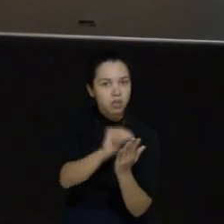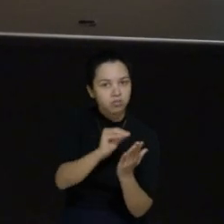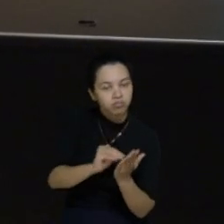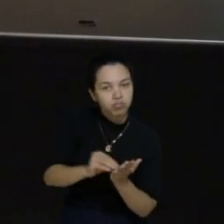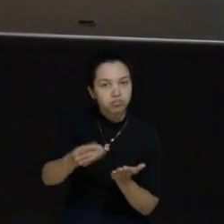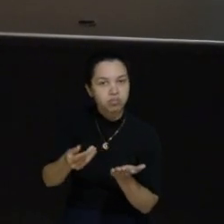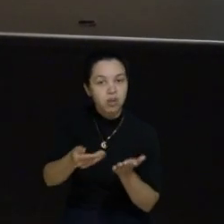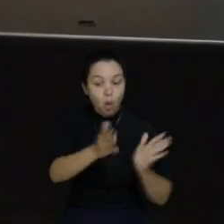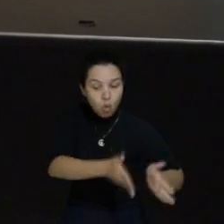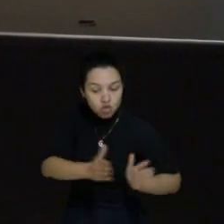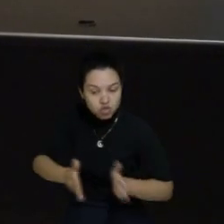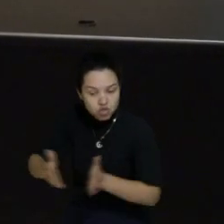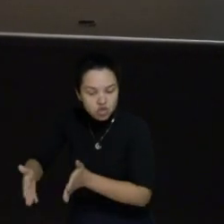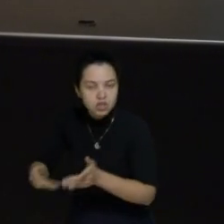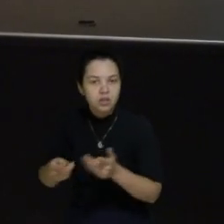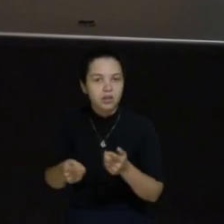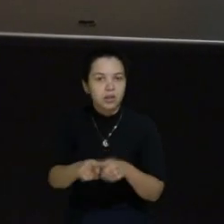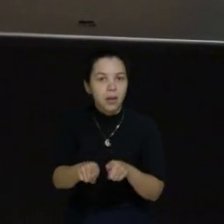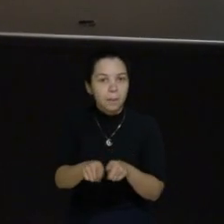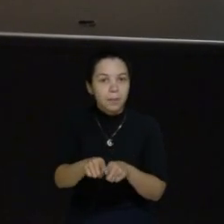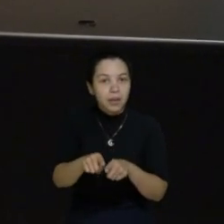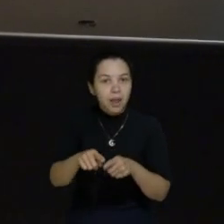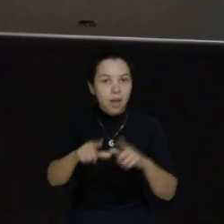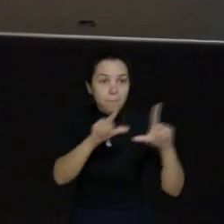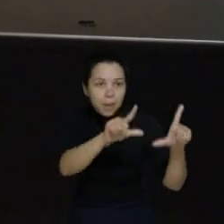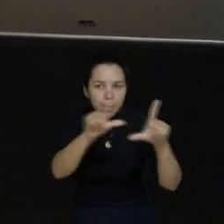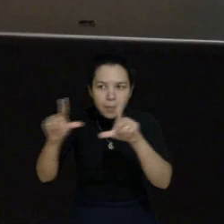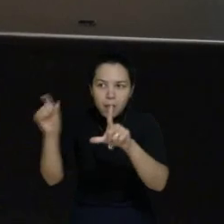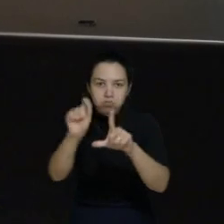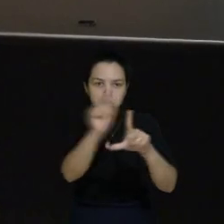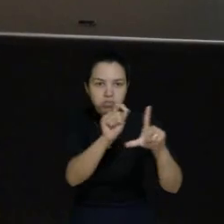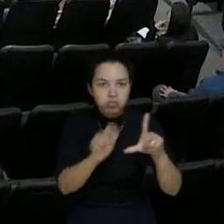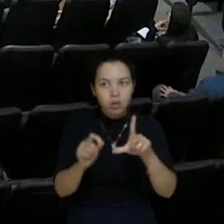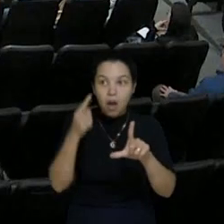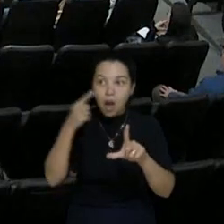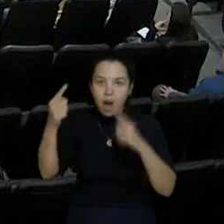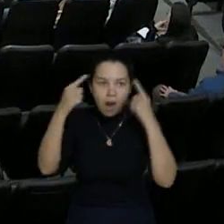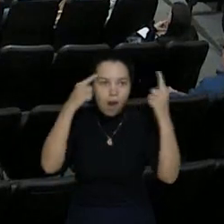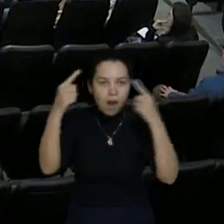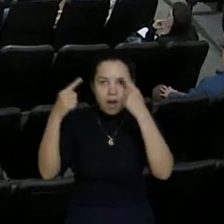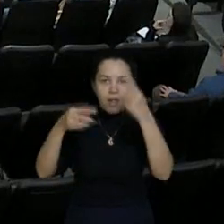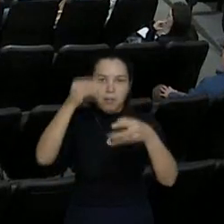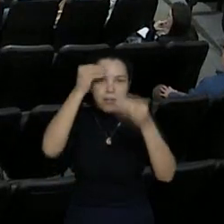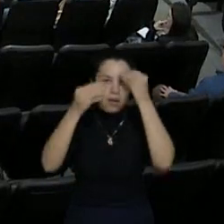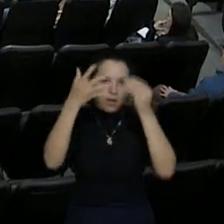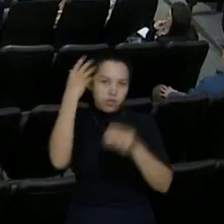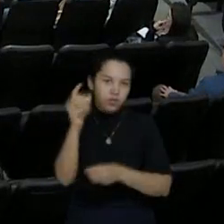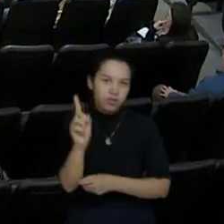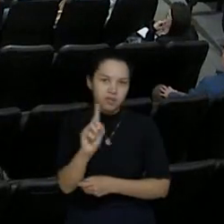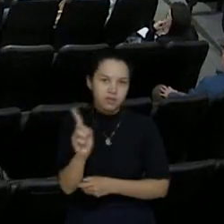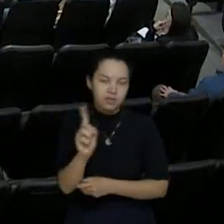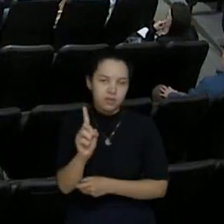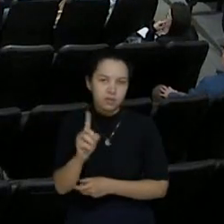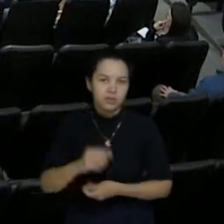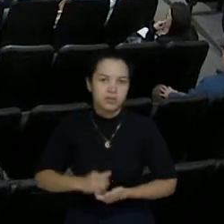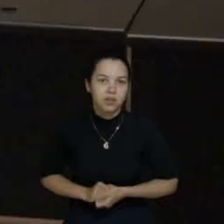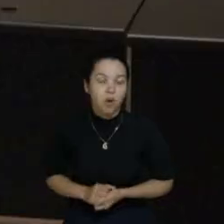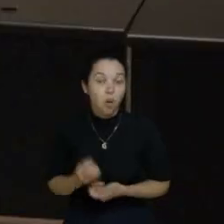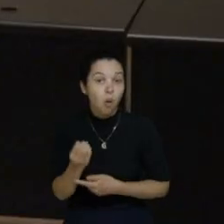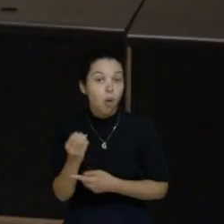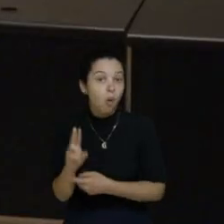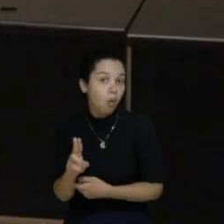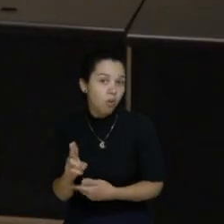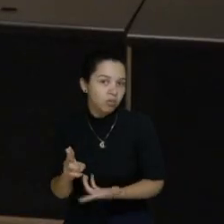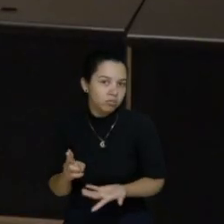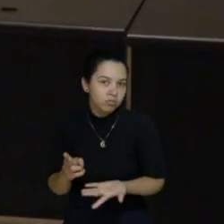tudo isso vai ajudando o disléxico a não se esquecer de atividades que ele tem para fazer ou eh enfim